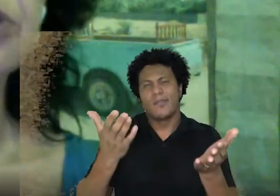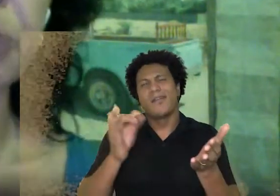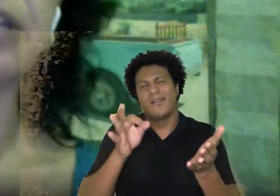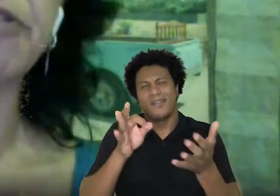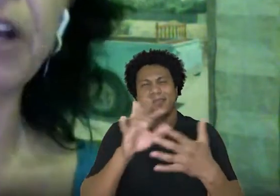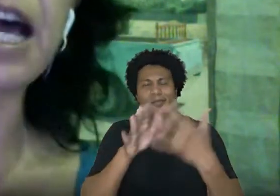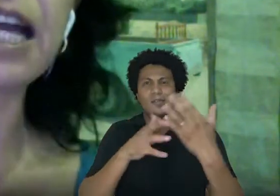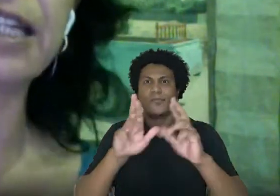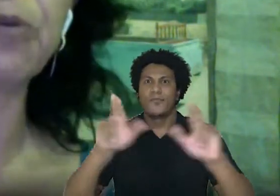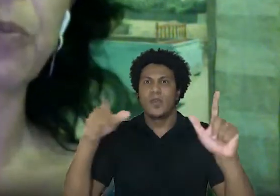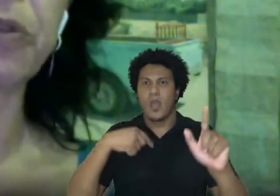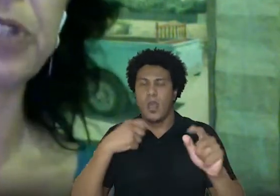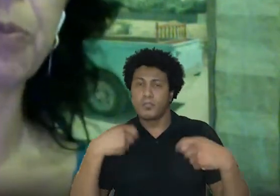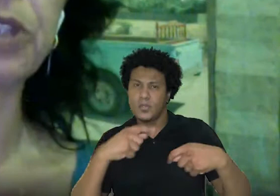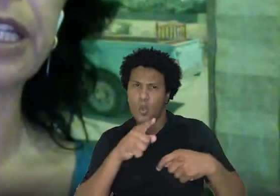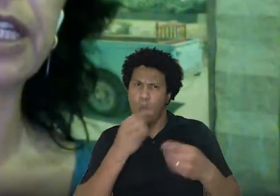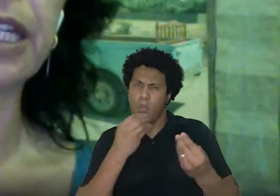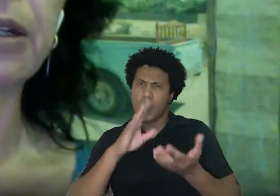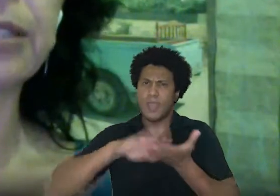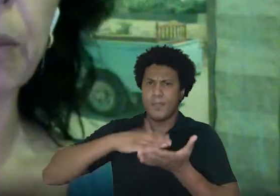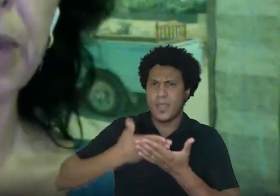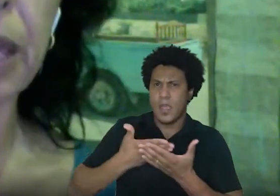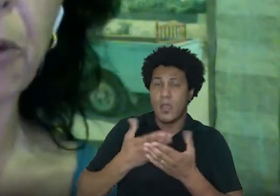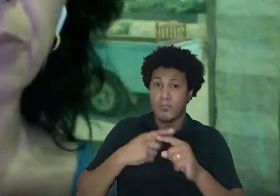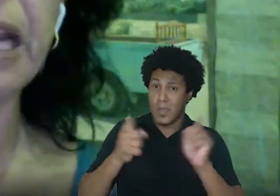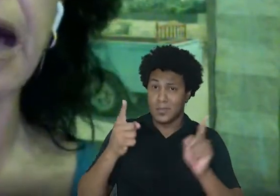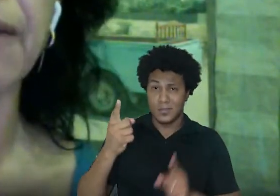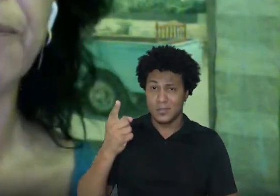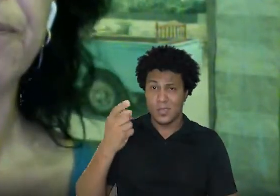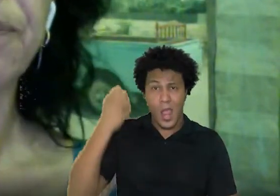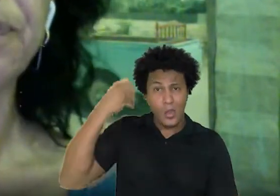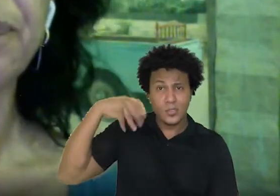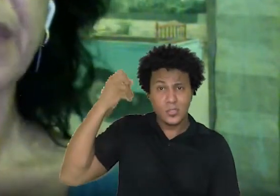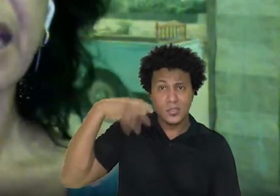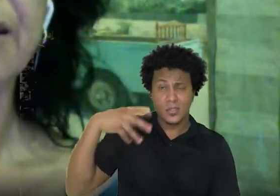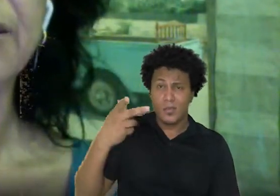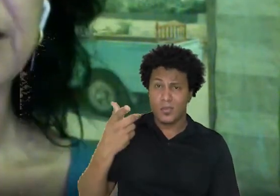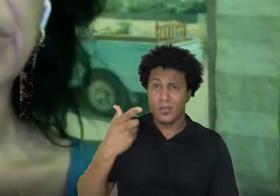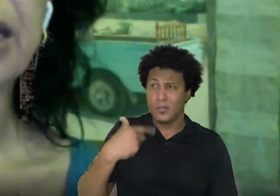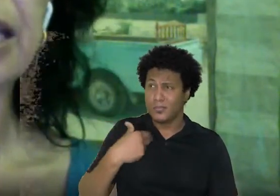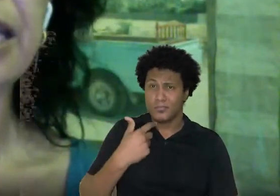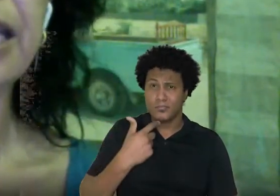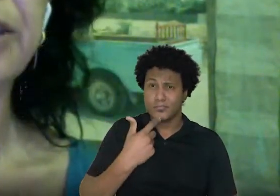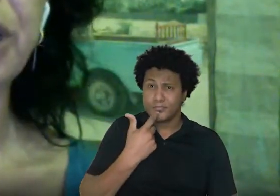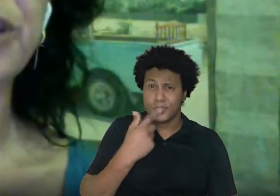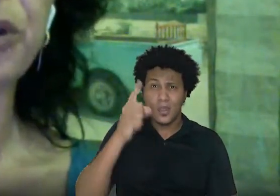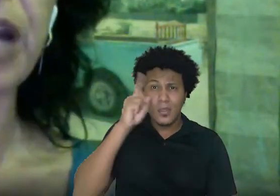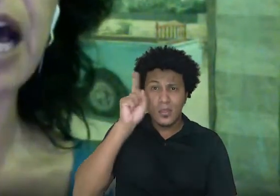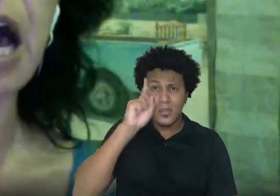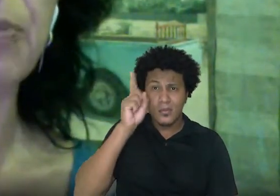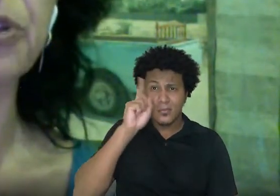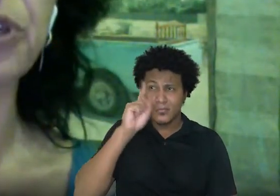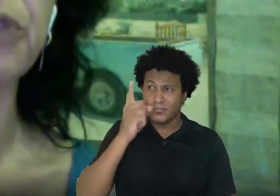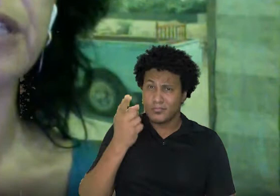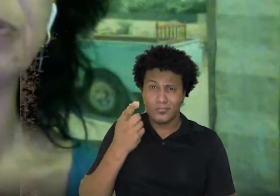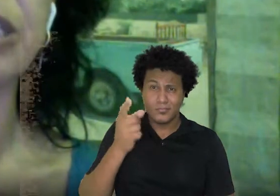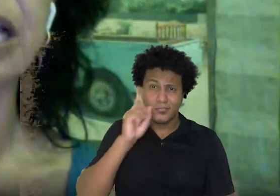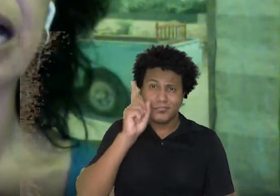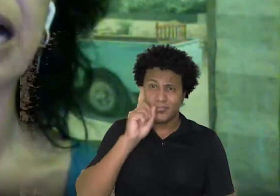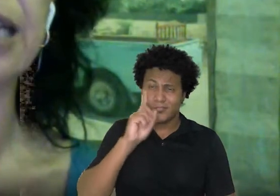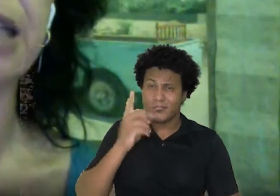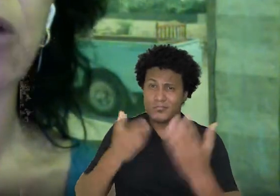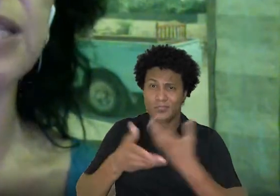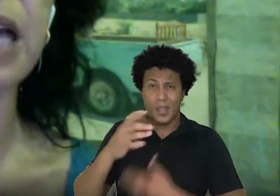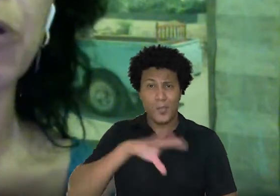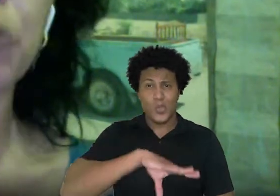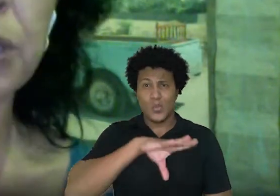tanto, você precisa falar a língua para você poder saber opinar, né? Saber direcionar a pessoa que vai interpretar